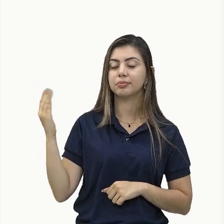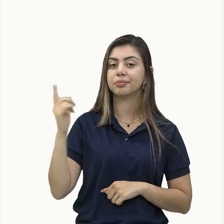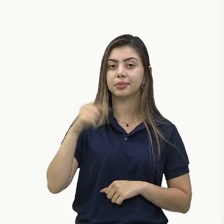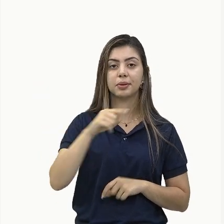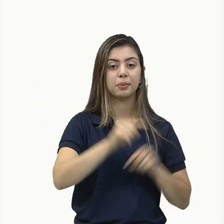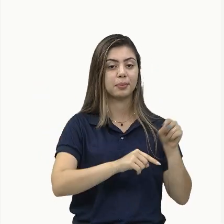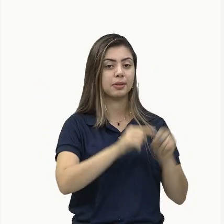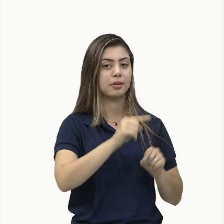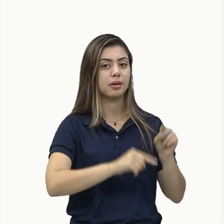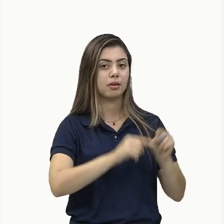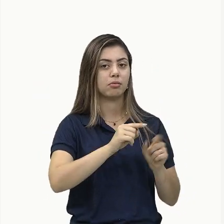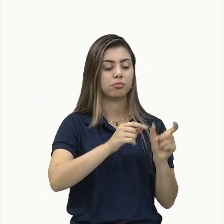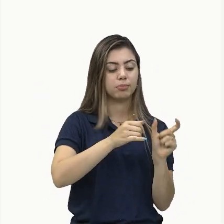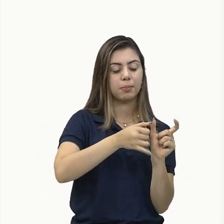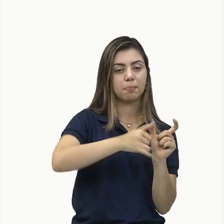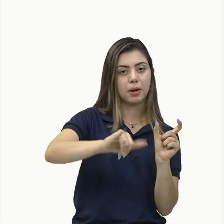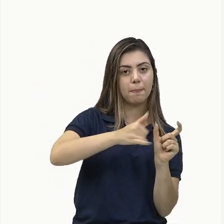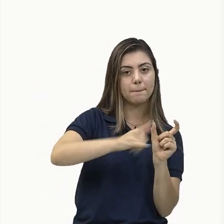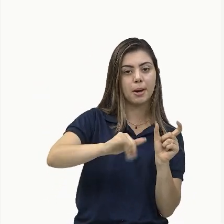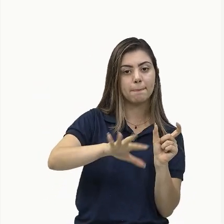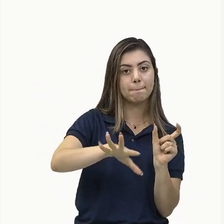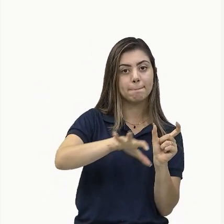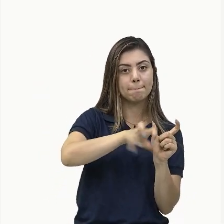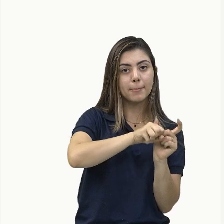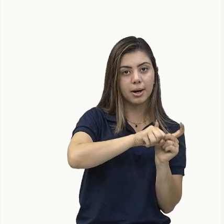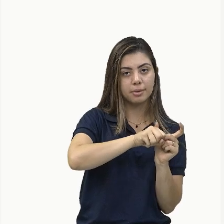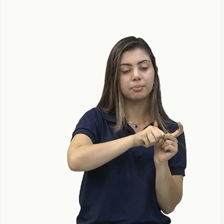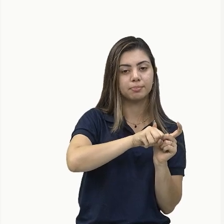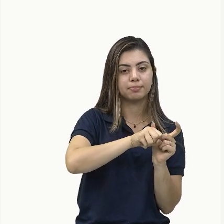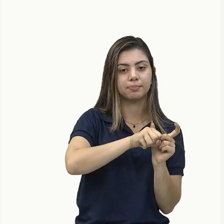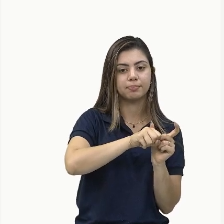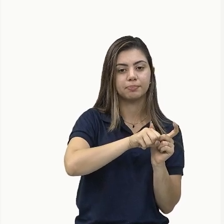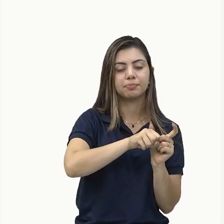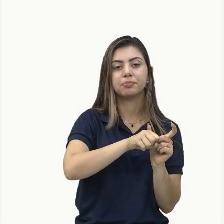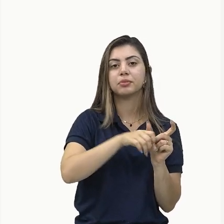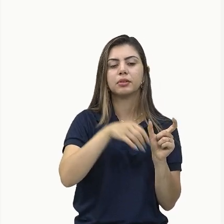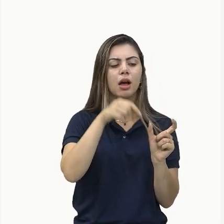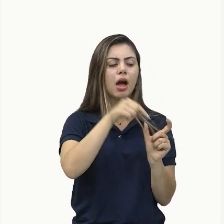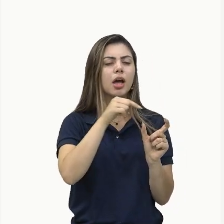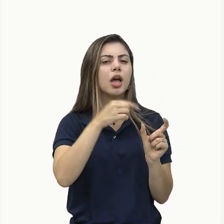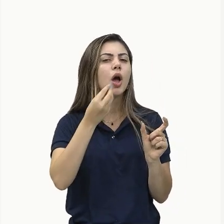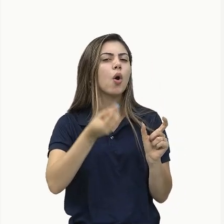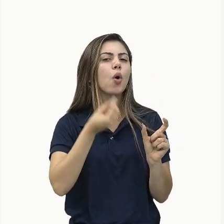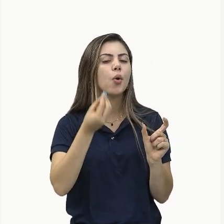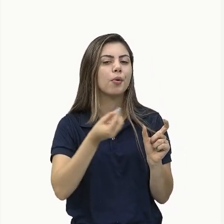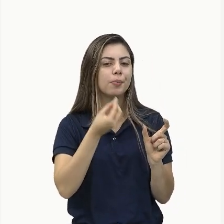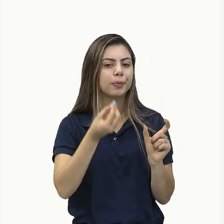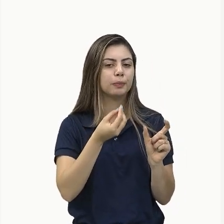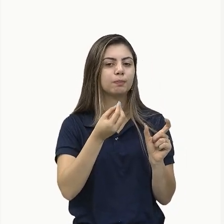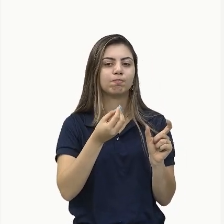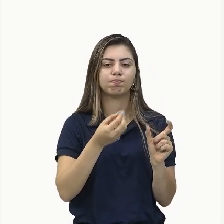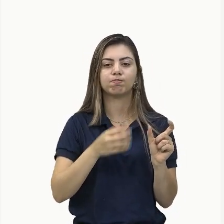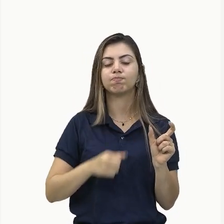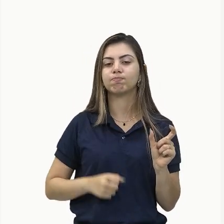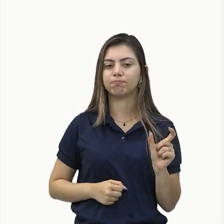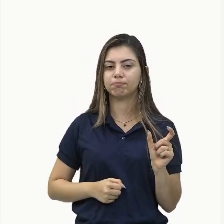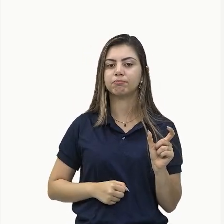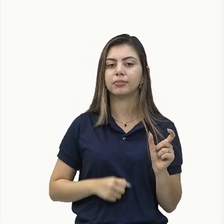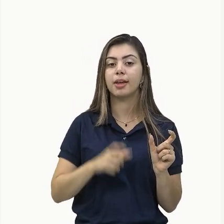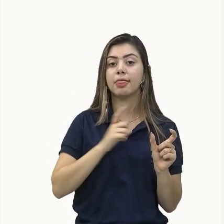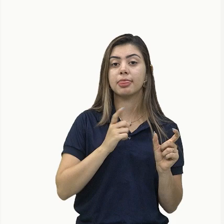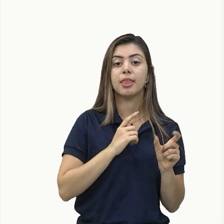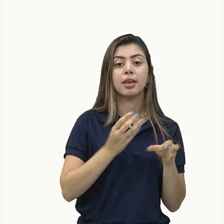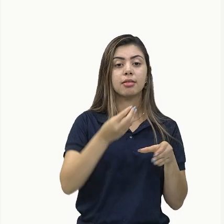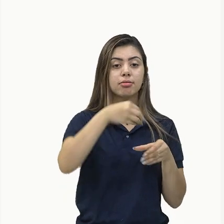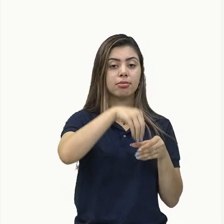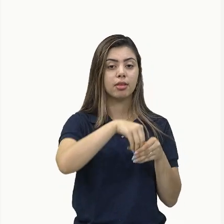aparelho, que é o receptor. Nesse receptor eu tenho aqui a